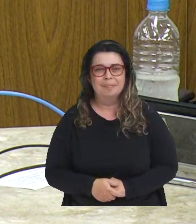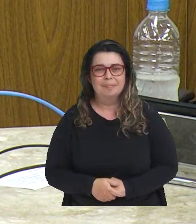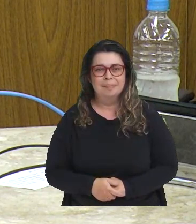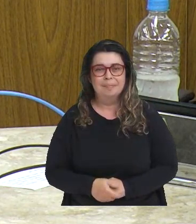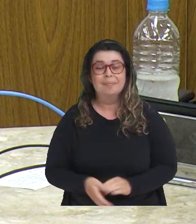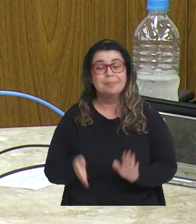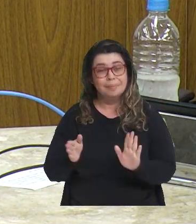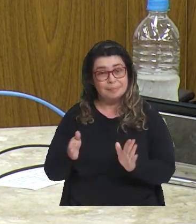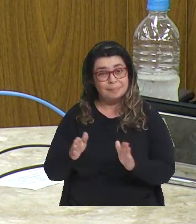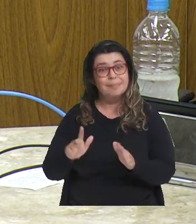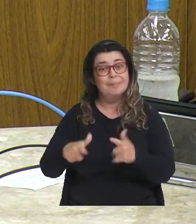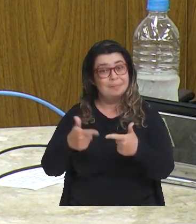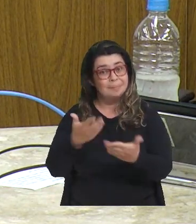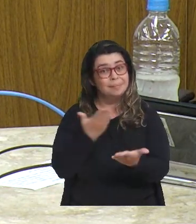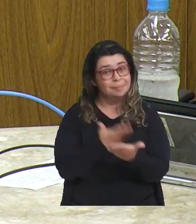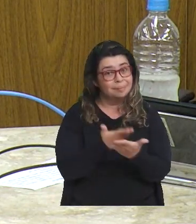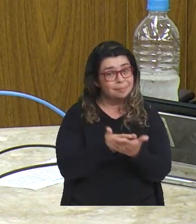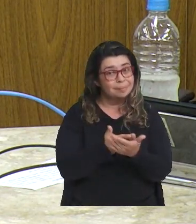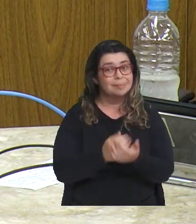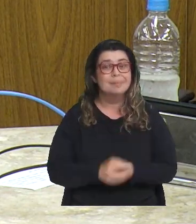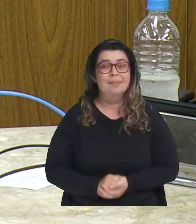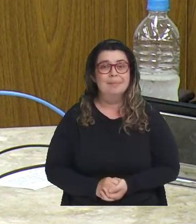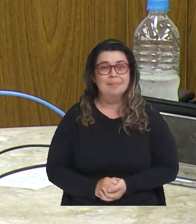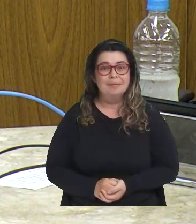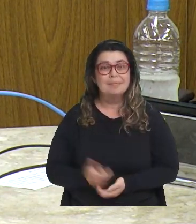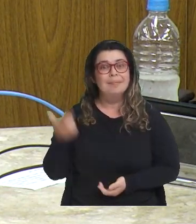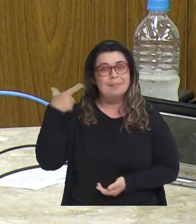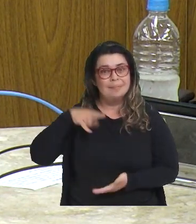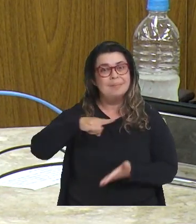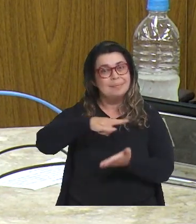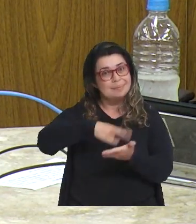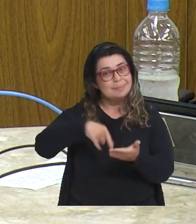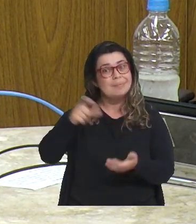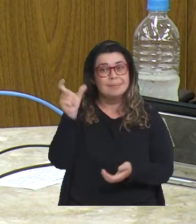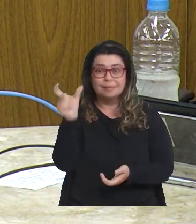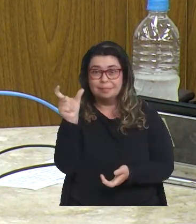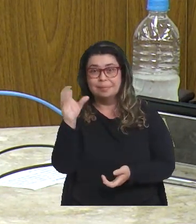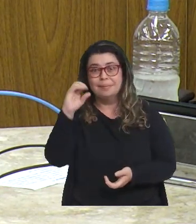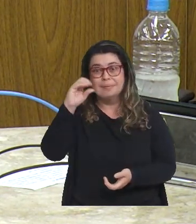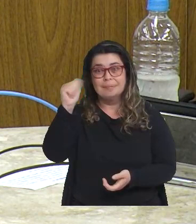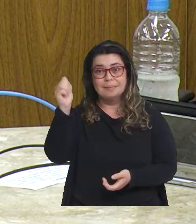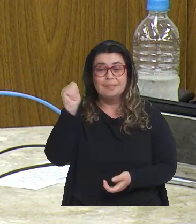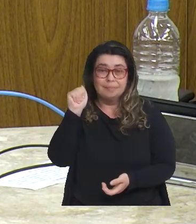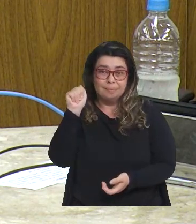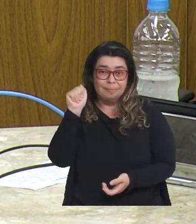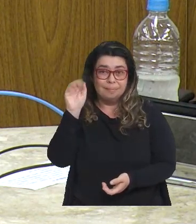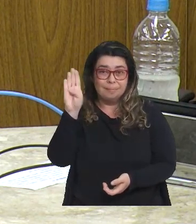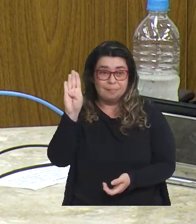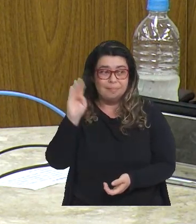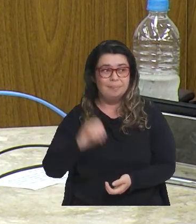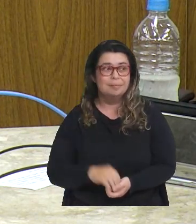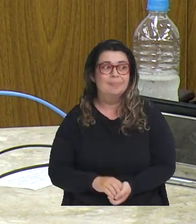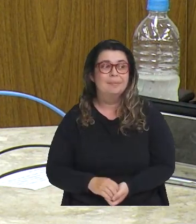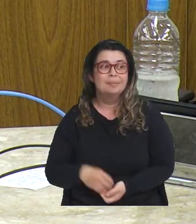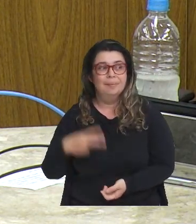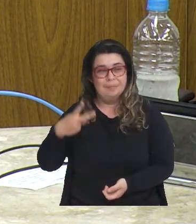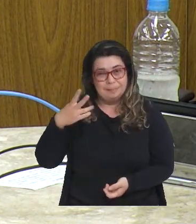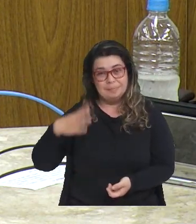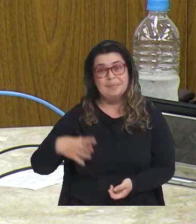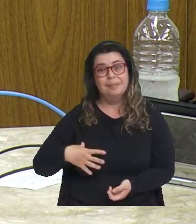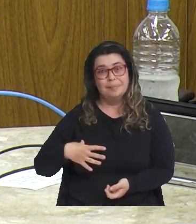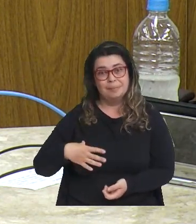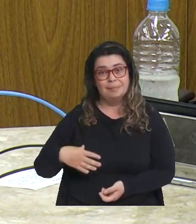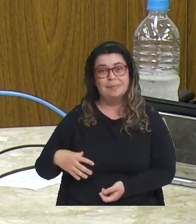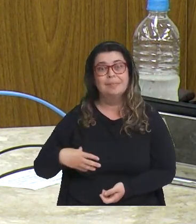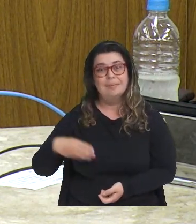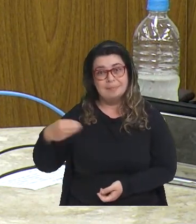prova, porque eu até falei ali com a mãe ali que muito me emociona, até porque eu tenho 2 filhas que fazem faculdade,